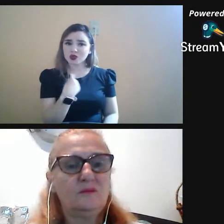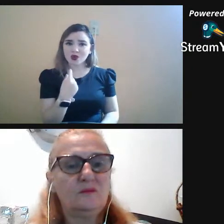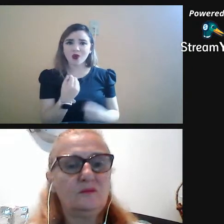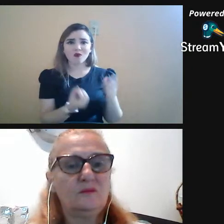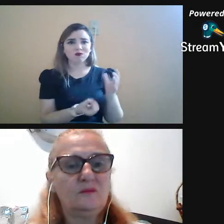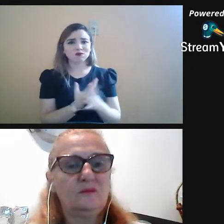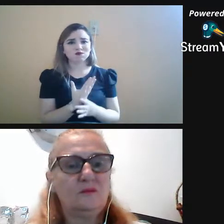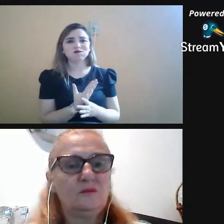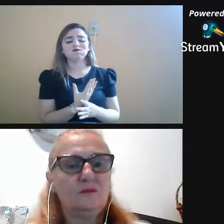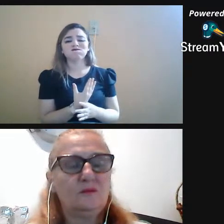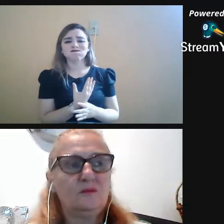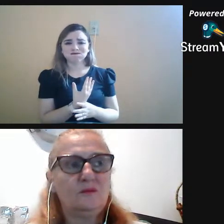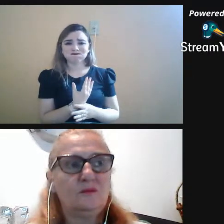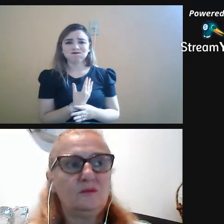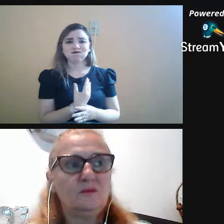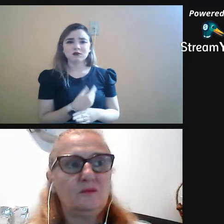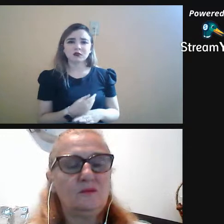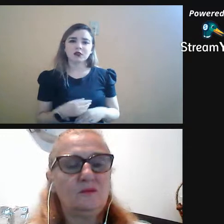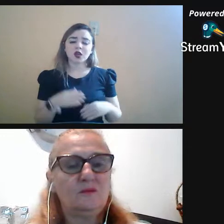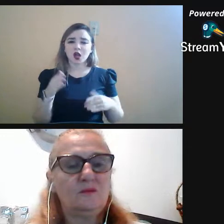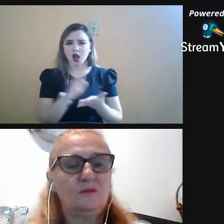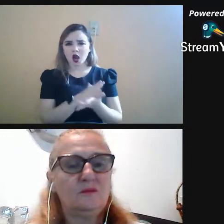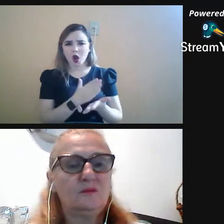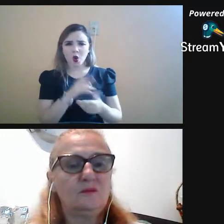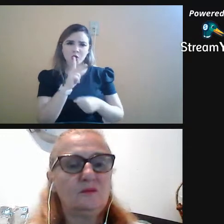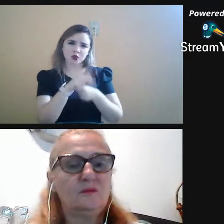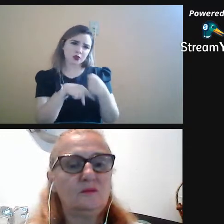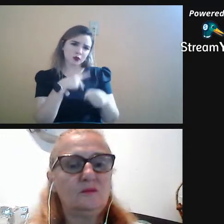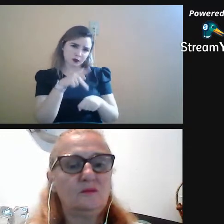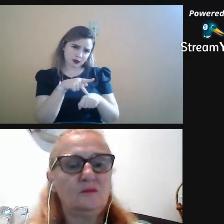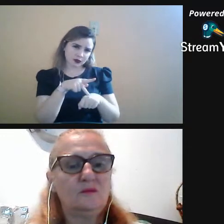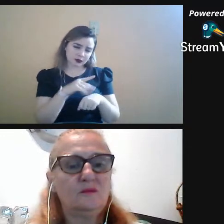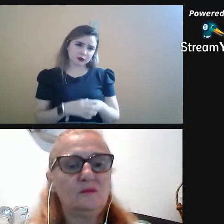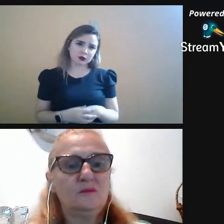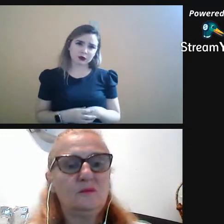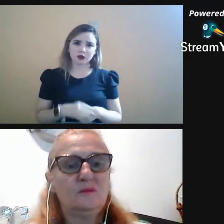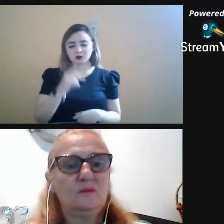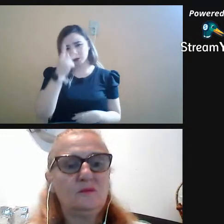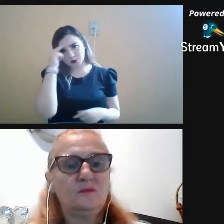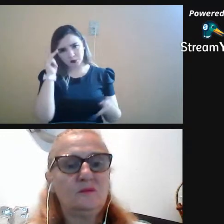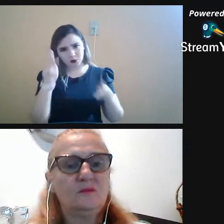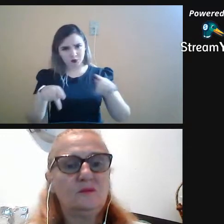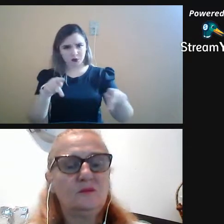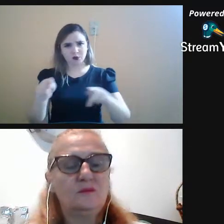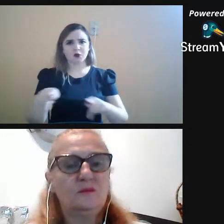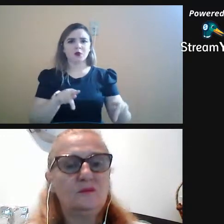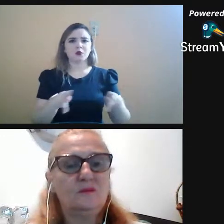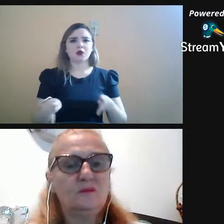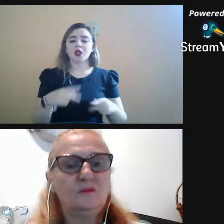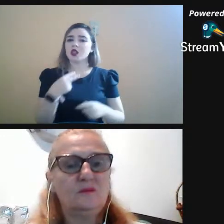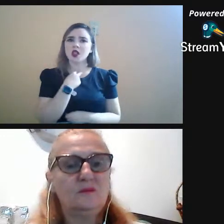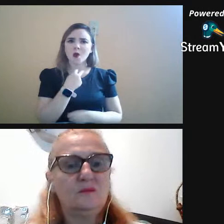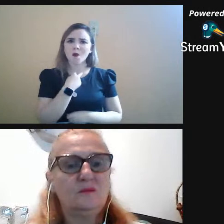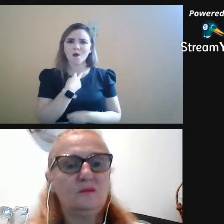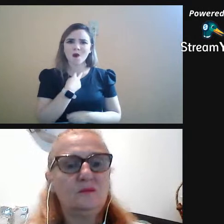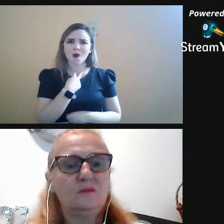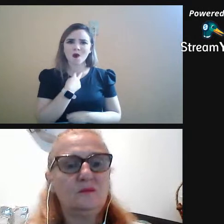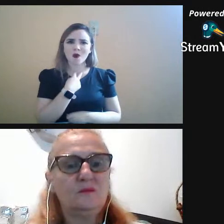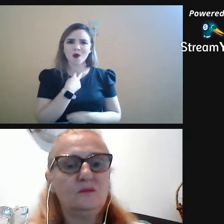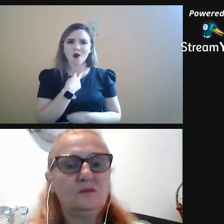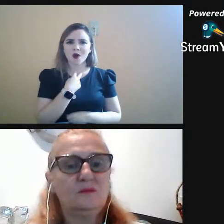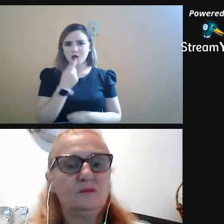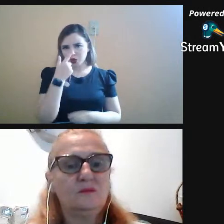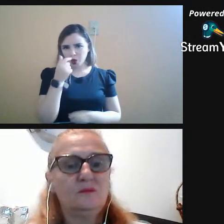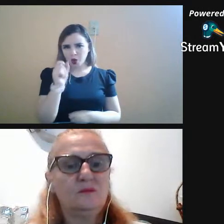sabe? Em alguns países, a população não pode produzir o lixo que ela